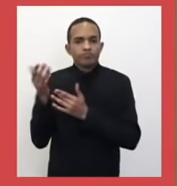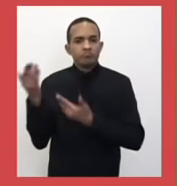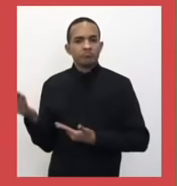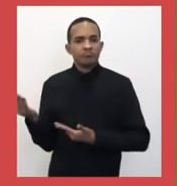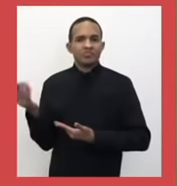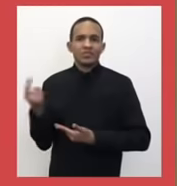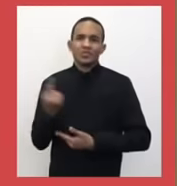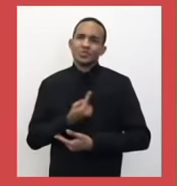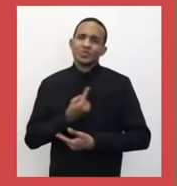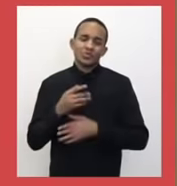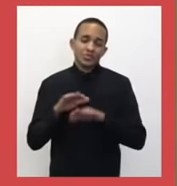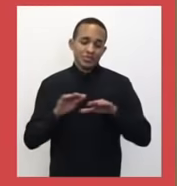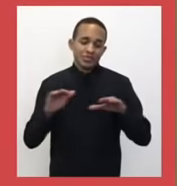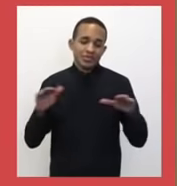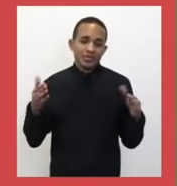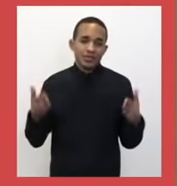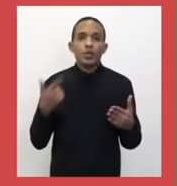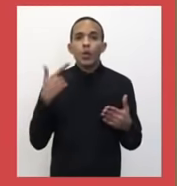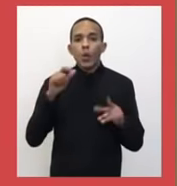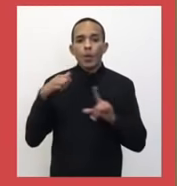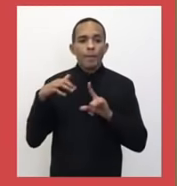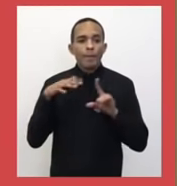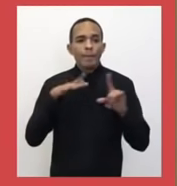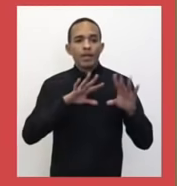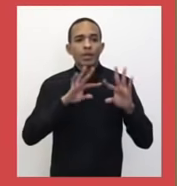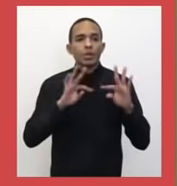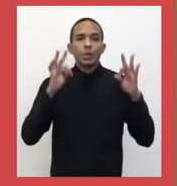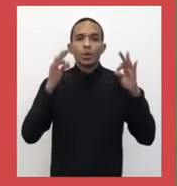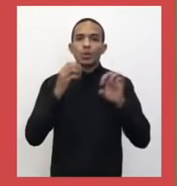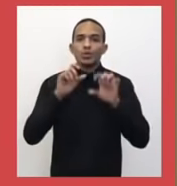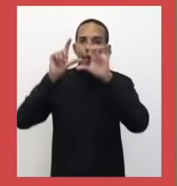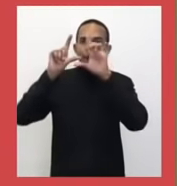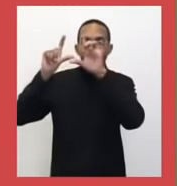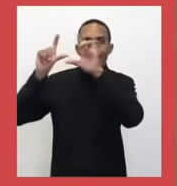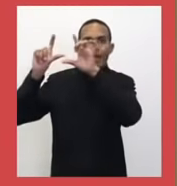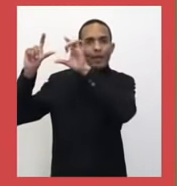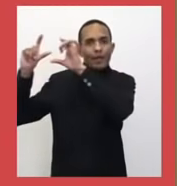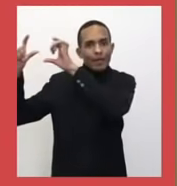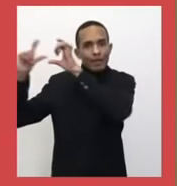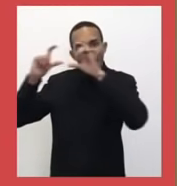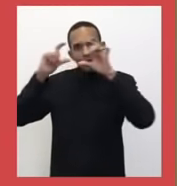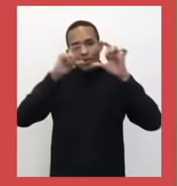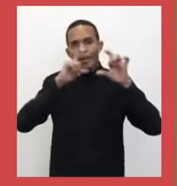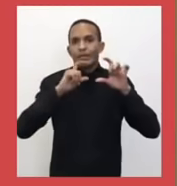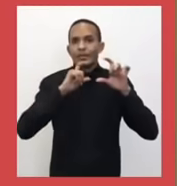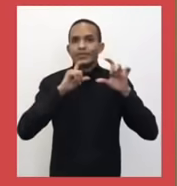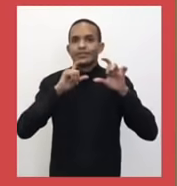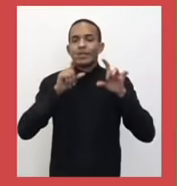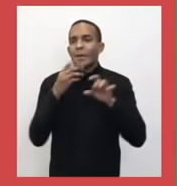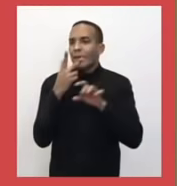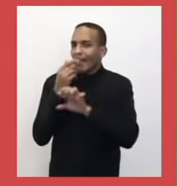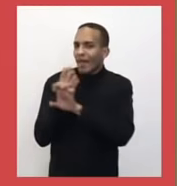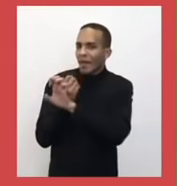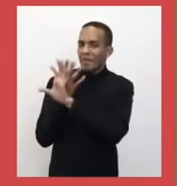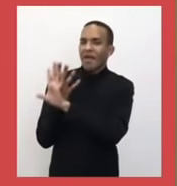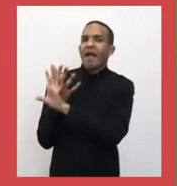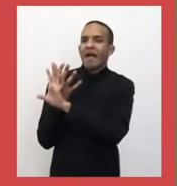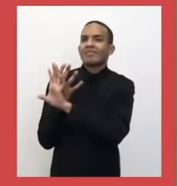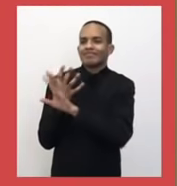sozinho na mesa e os discípulos todos em quadrinhos, como se eles